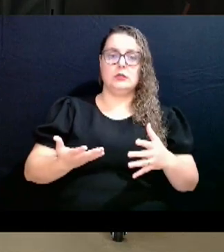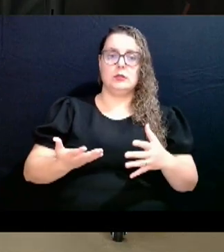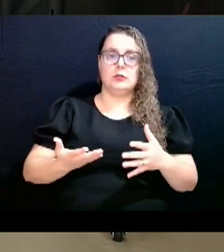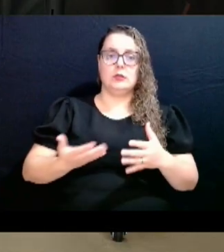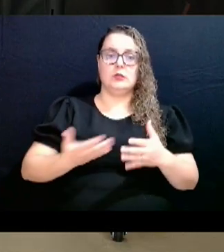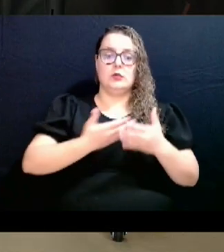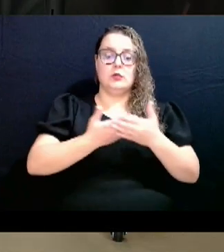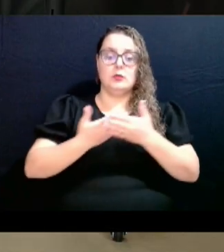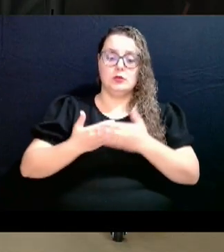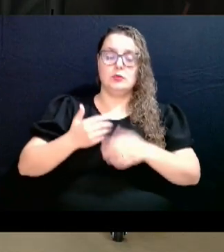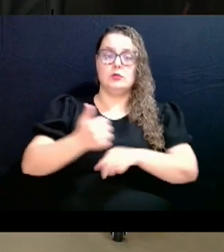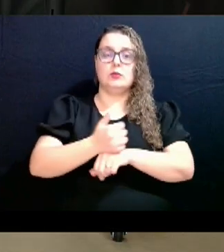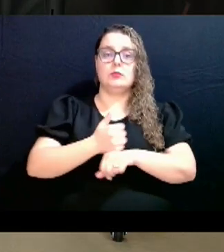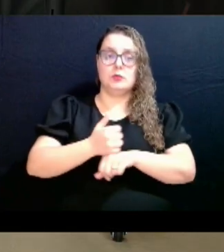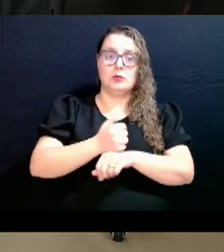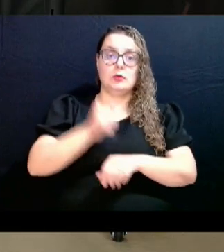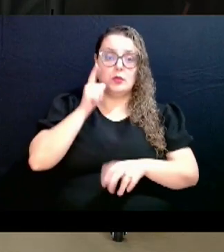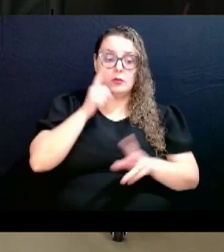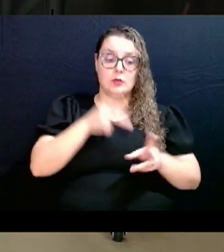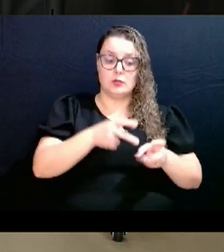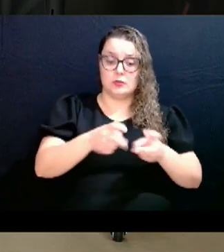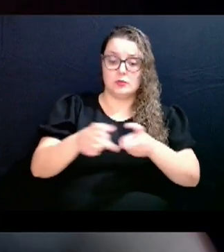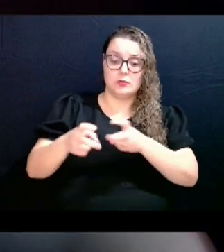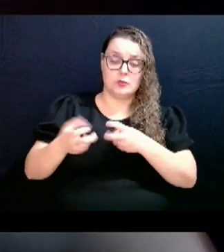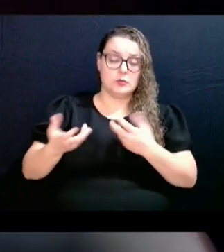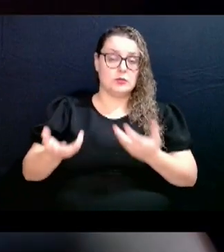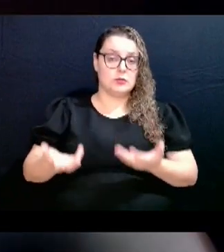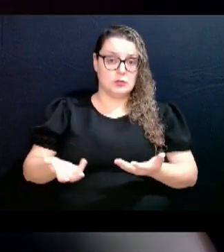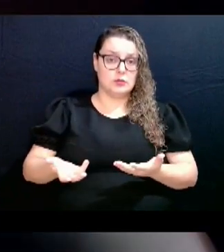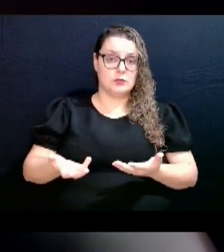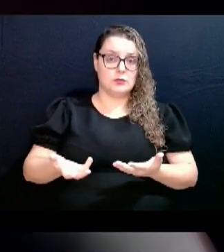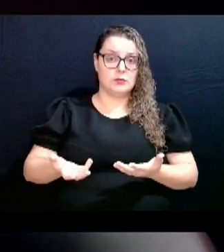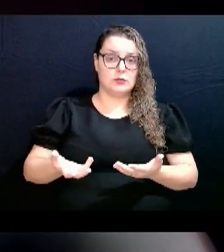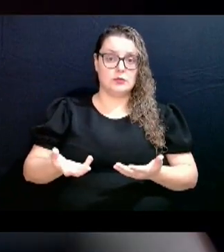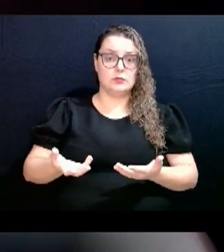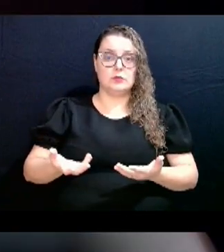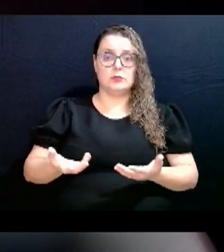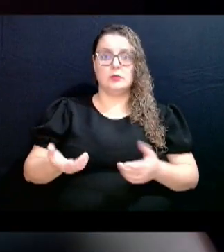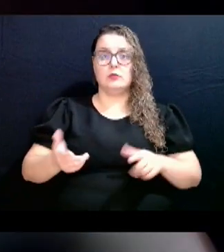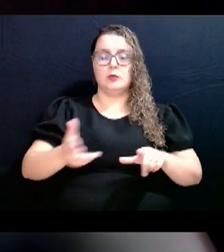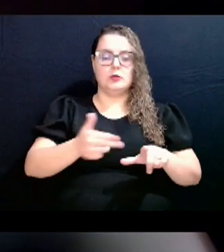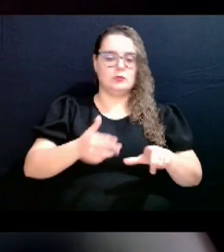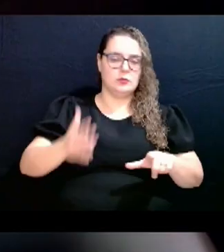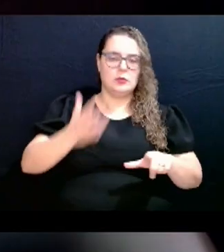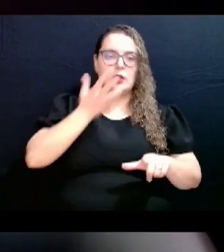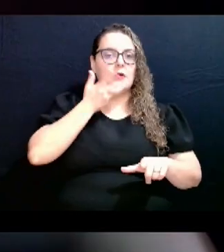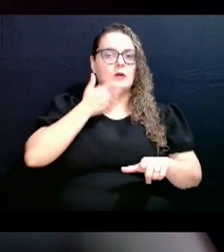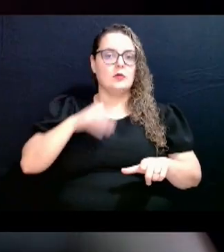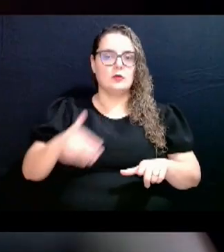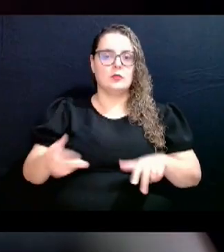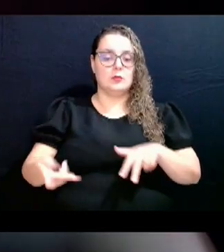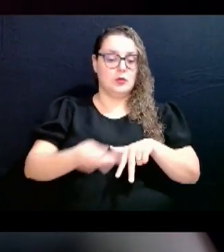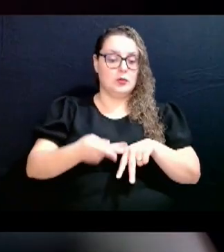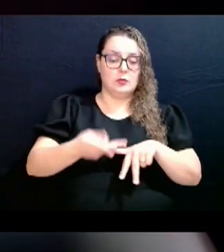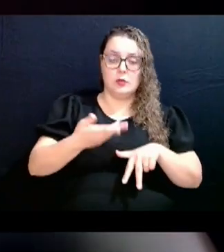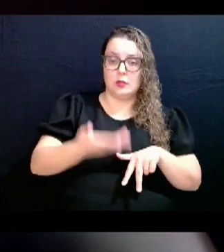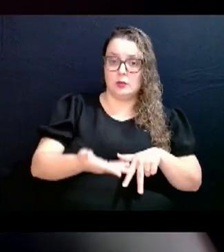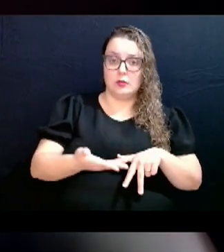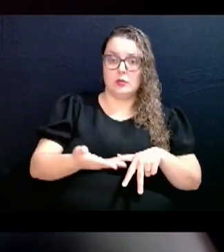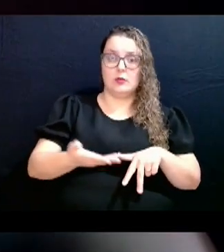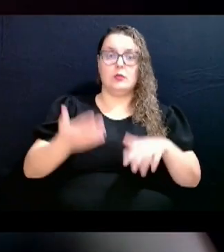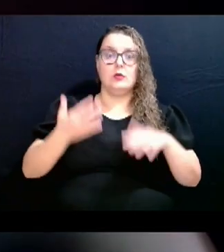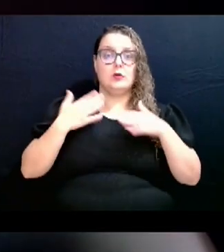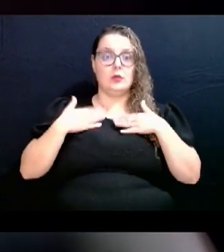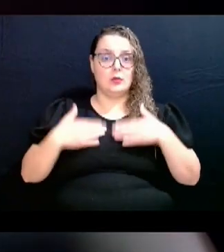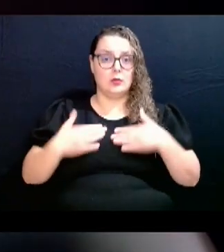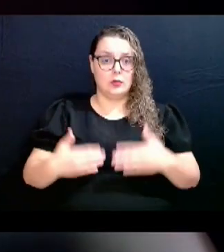vai conseguir verificar, seja por um desenho da criança, seja por uma fala dela, o corpinho dela também vai